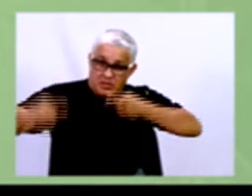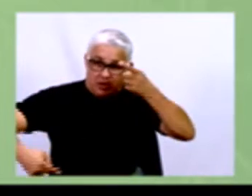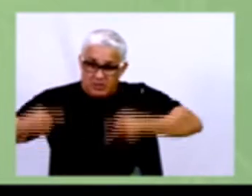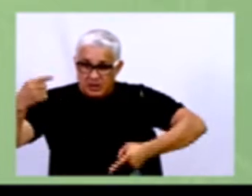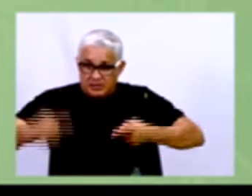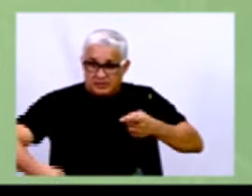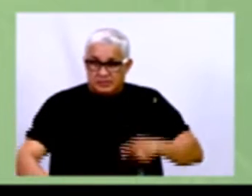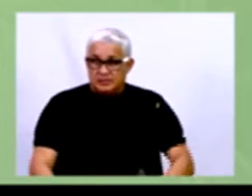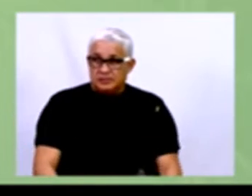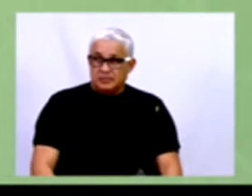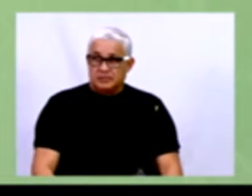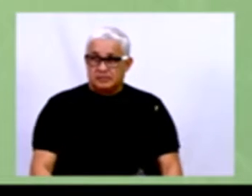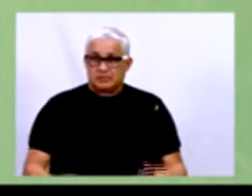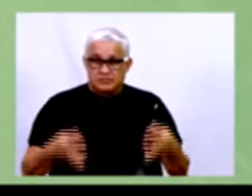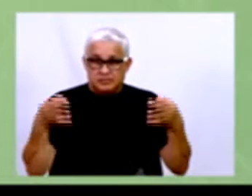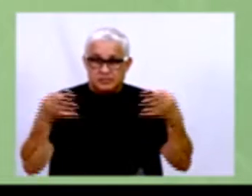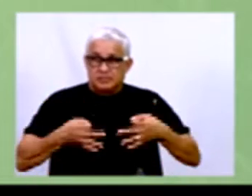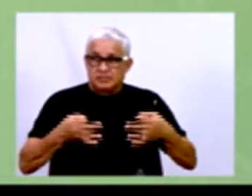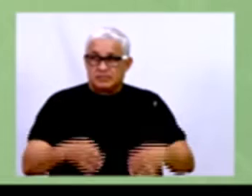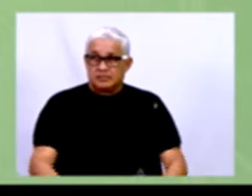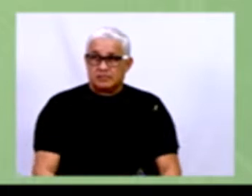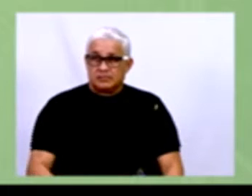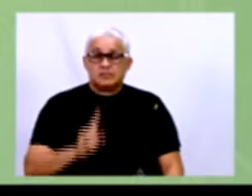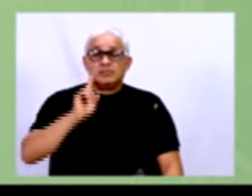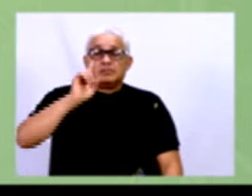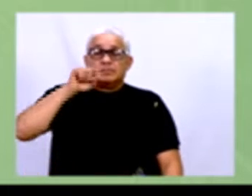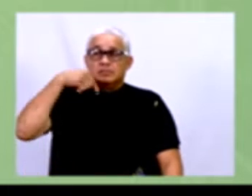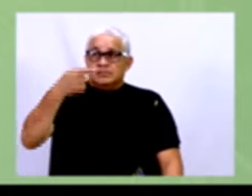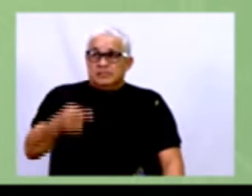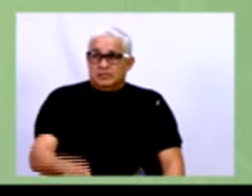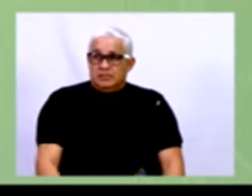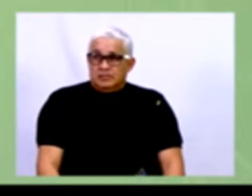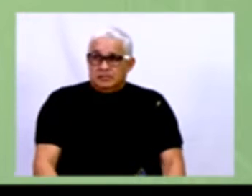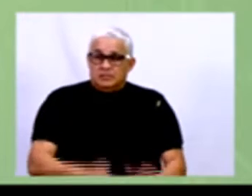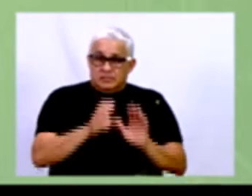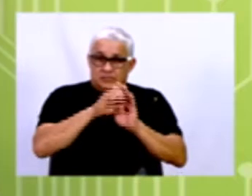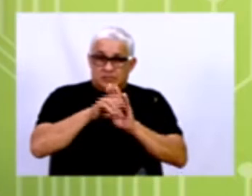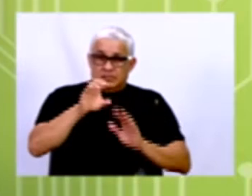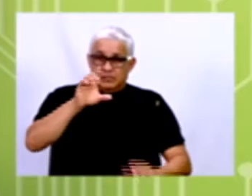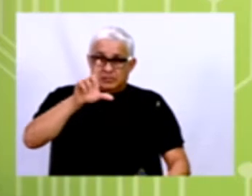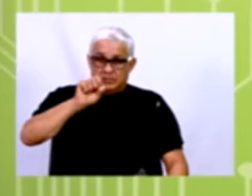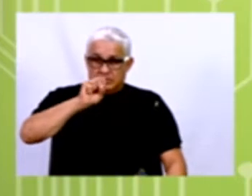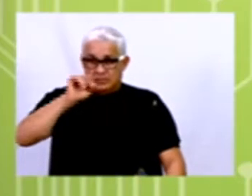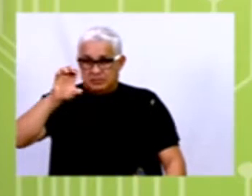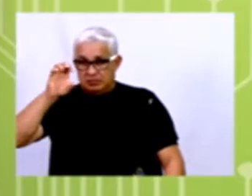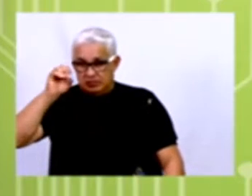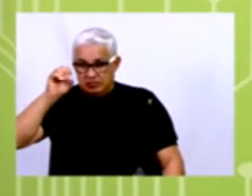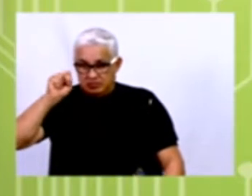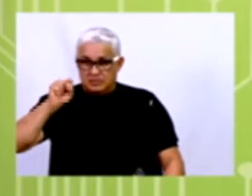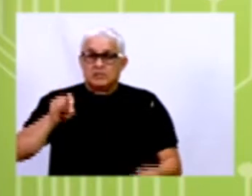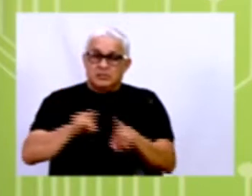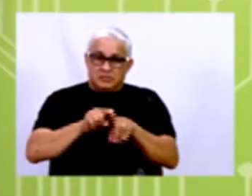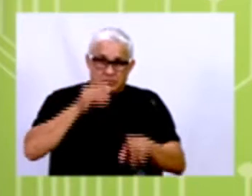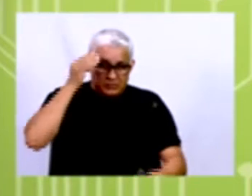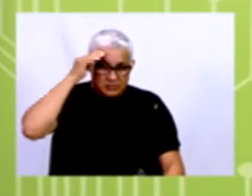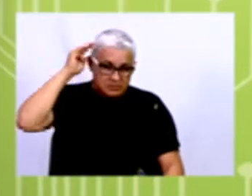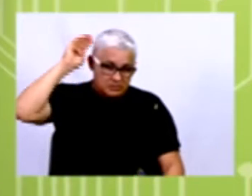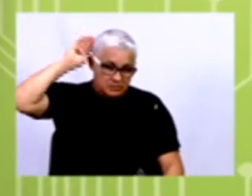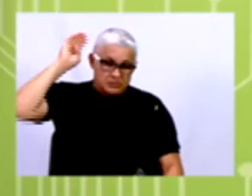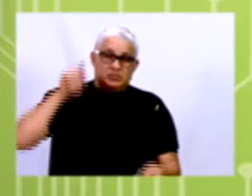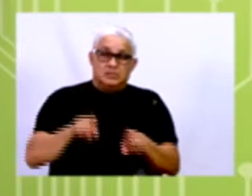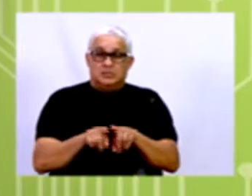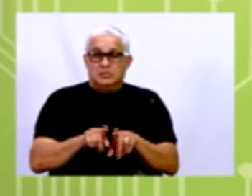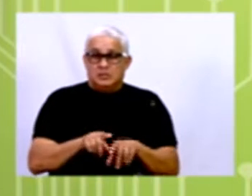competitivos. Perfeito. Em seguida, então, conceitos clássicos, conceitos acadêmicos, nós